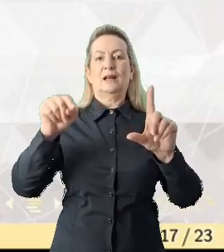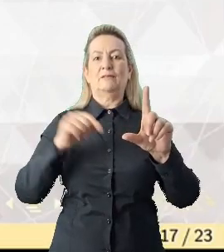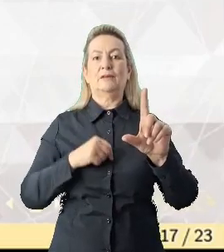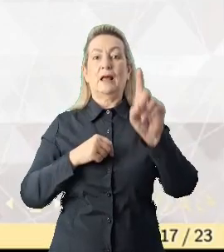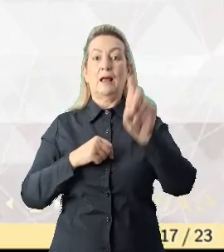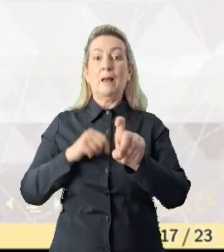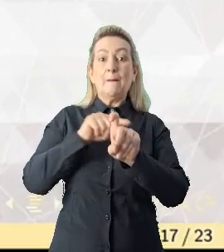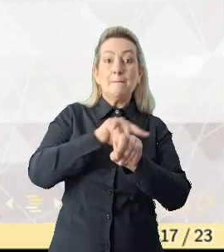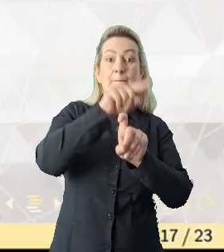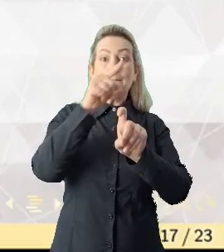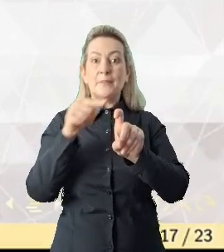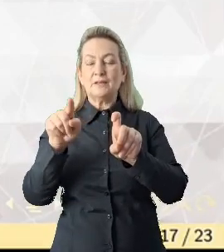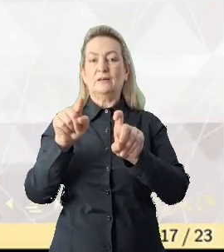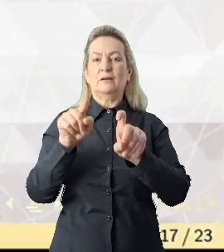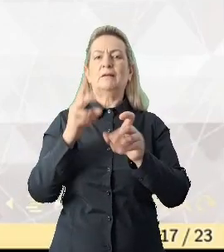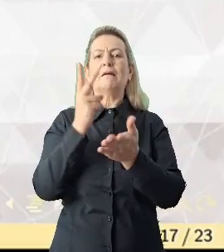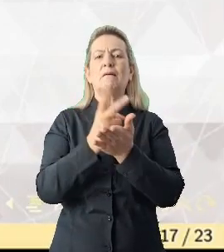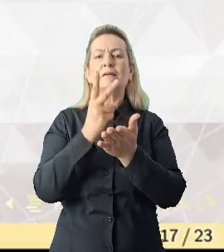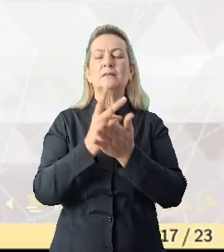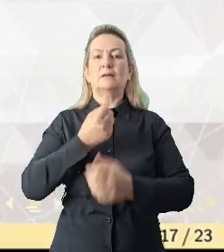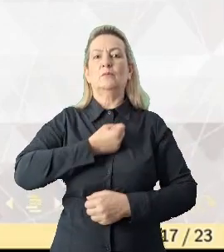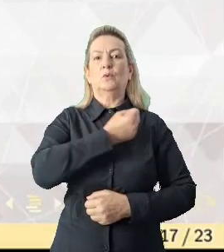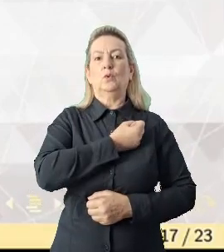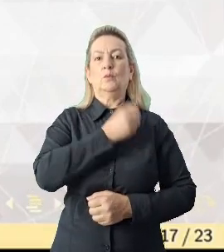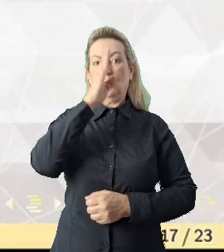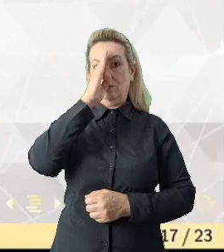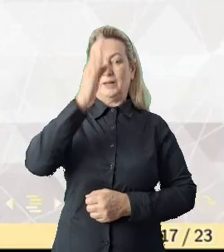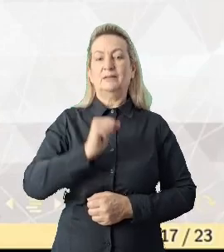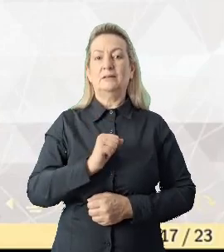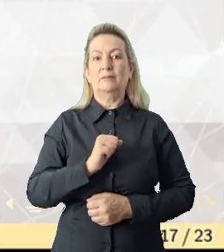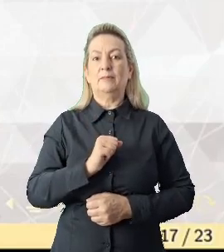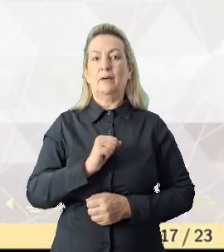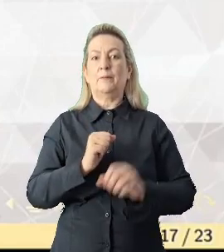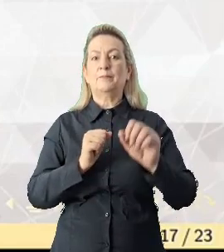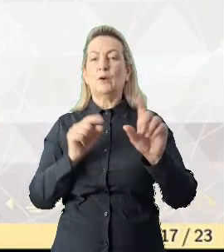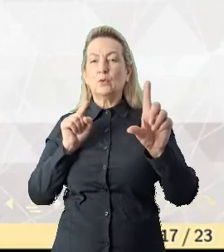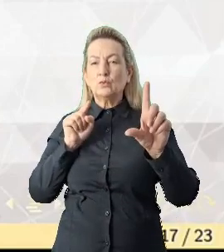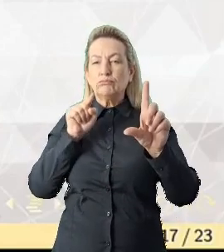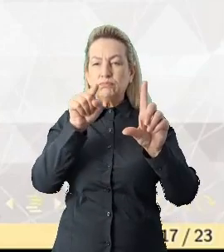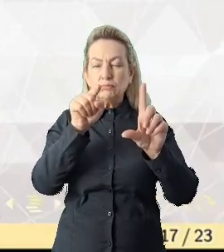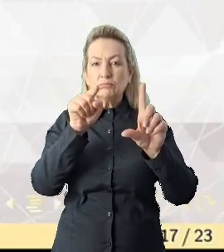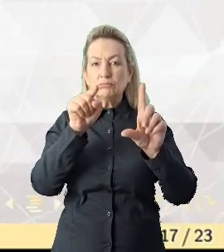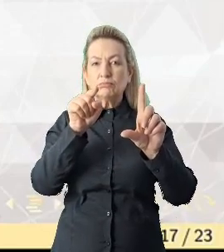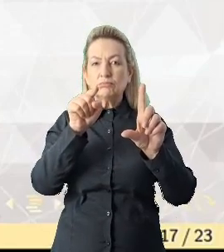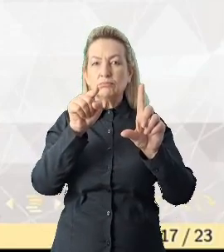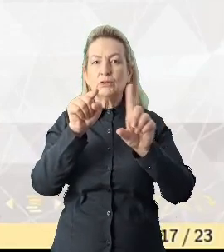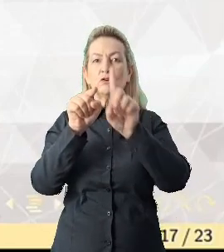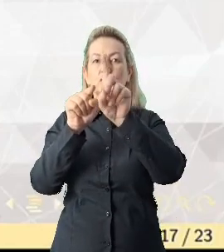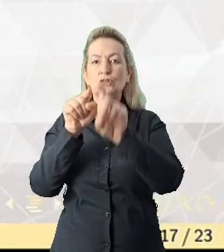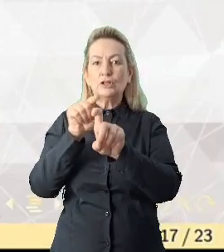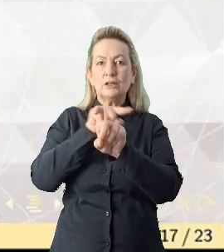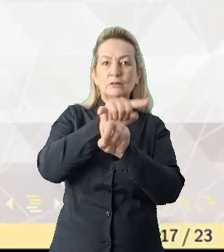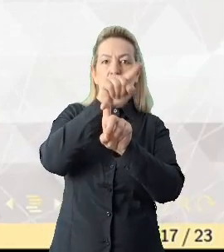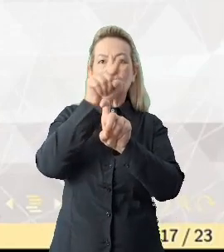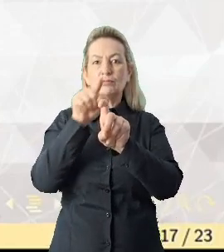na construção gráfica. Lembrando que a mediana é sempre o valor central. Então, sempre no centro você terá